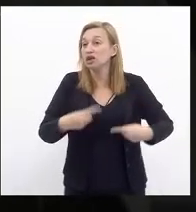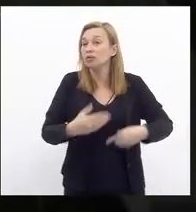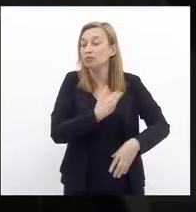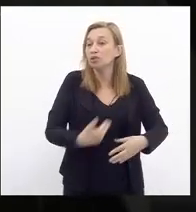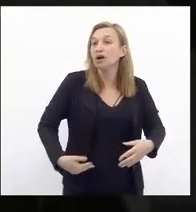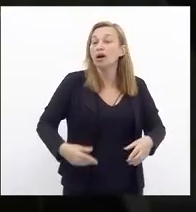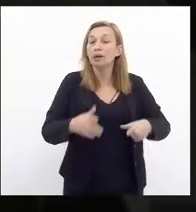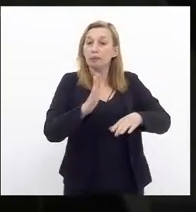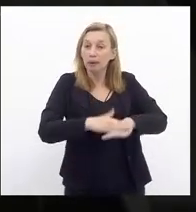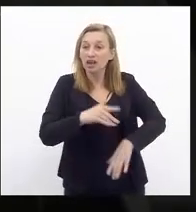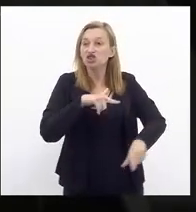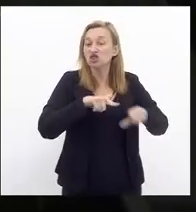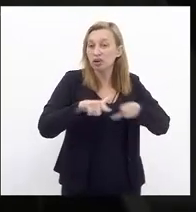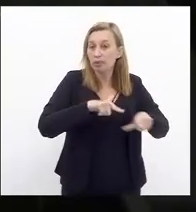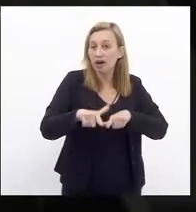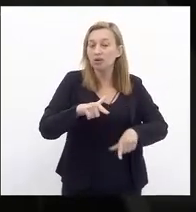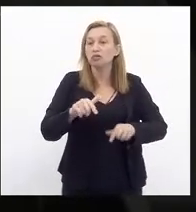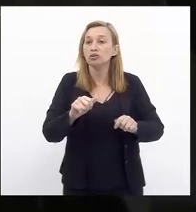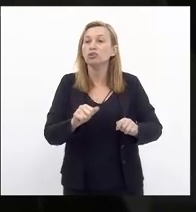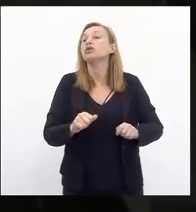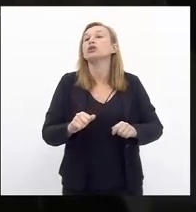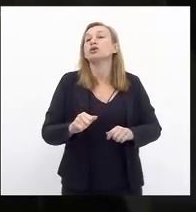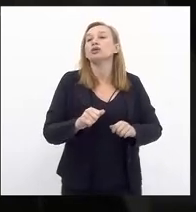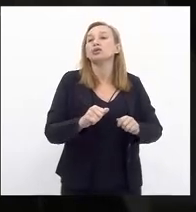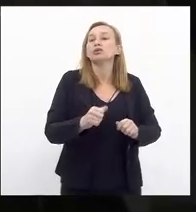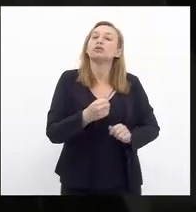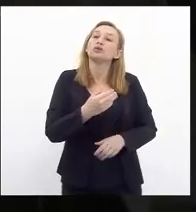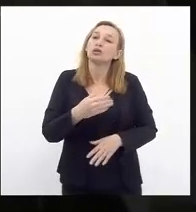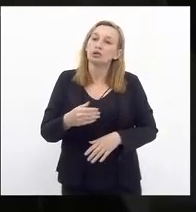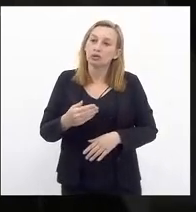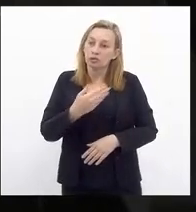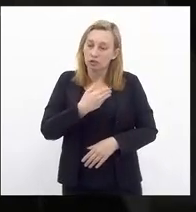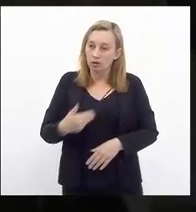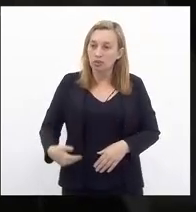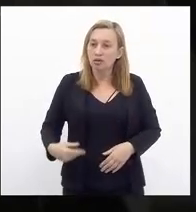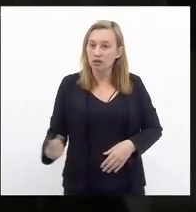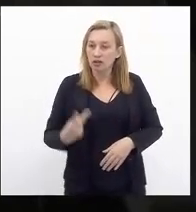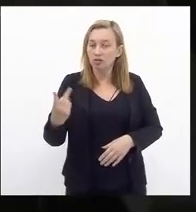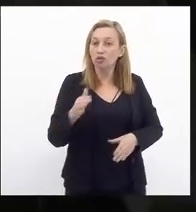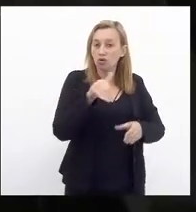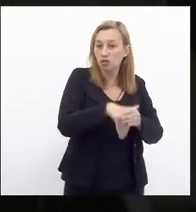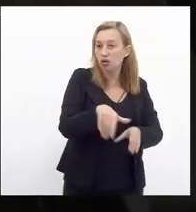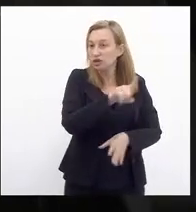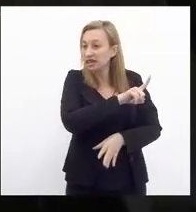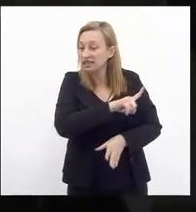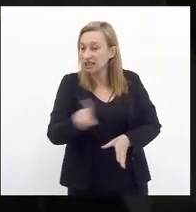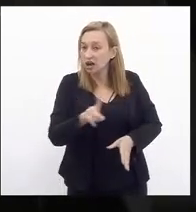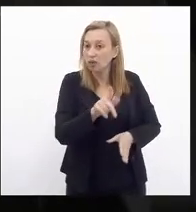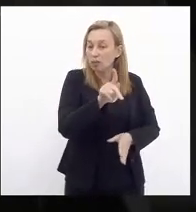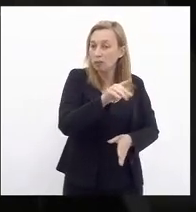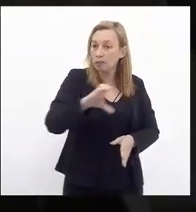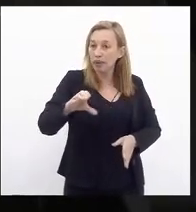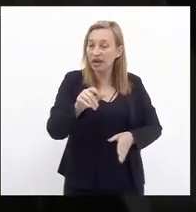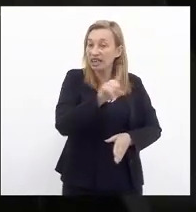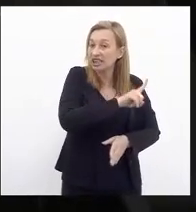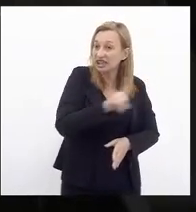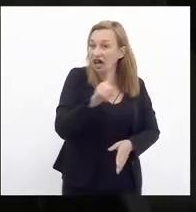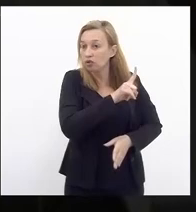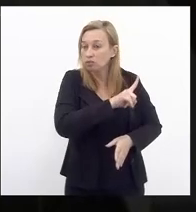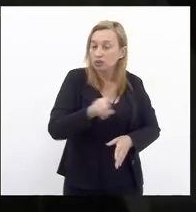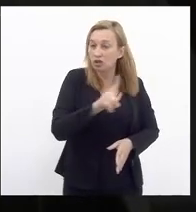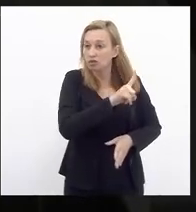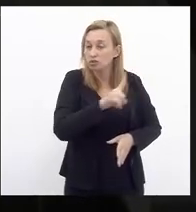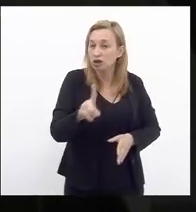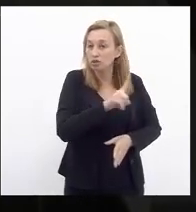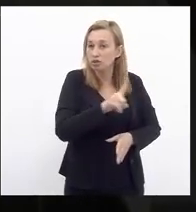mas serviço público eo mais servidores valorizados e significados por isso o voto nessa PEC é não sempre espera não porque não